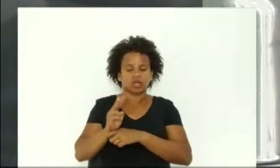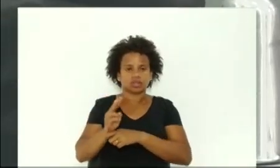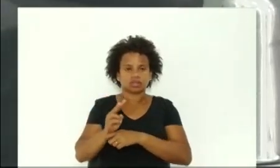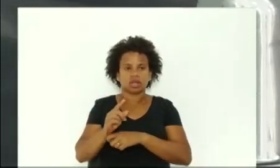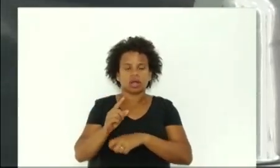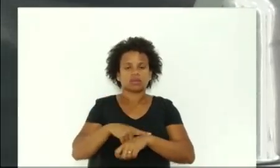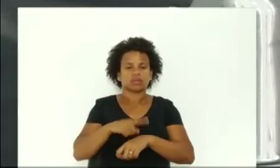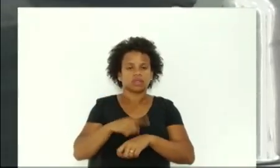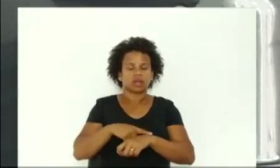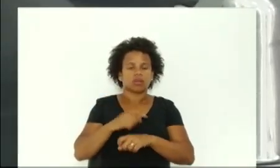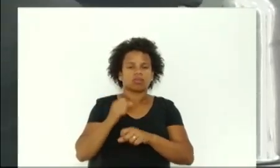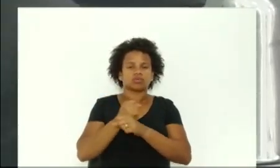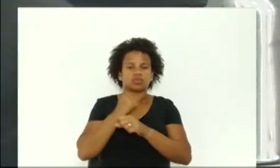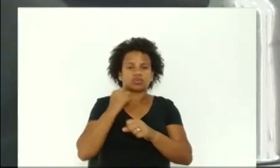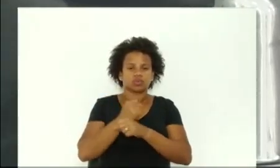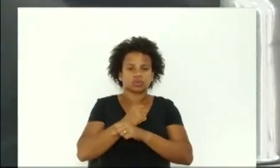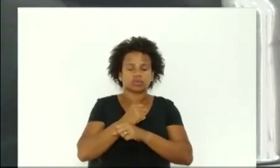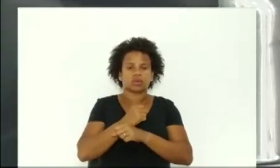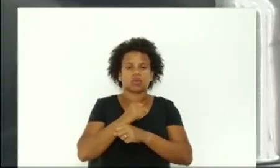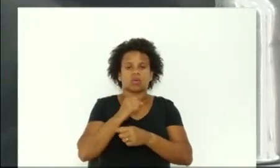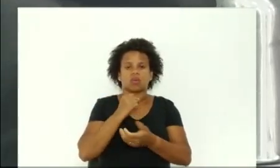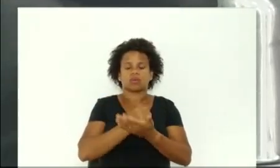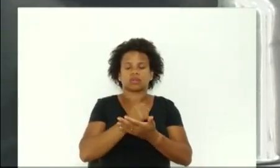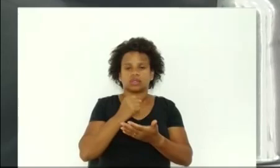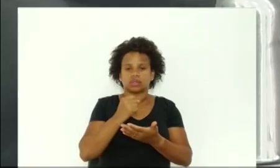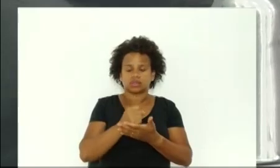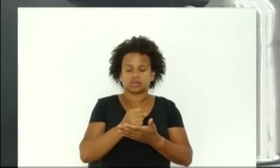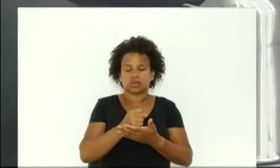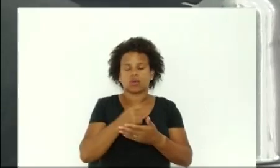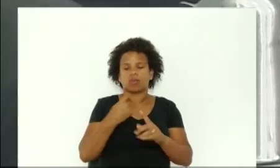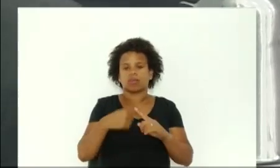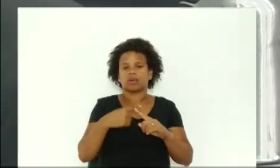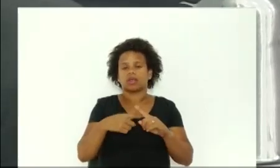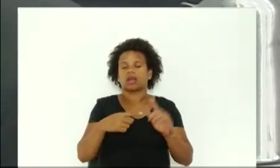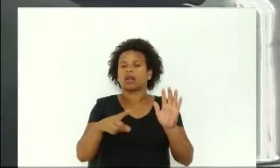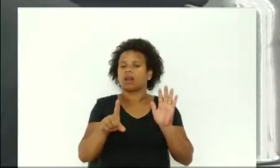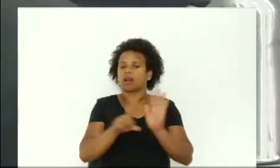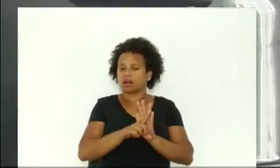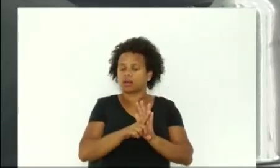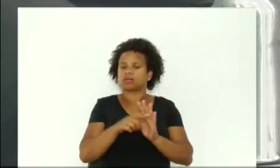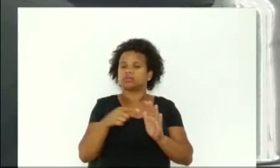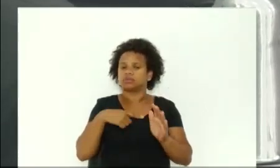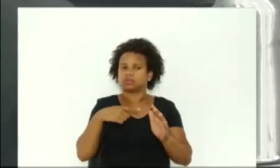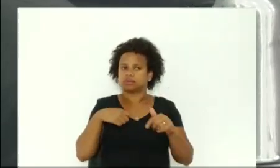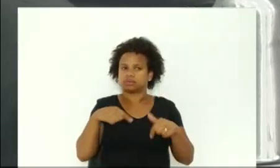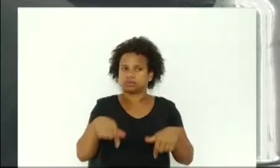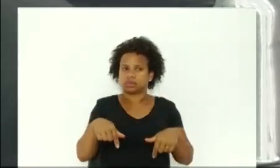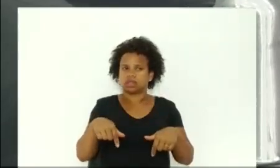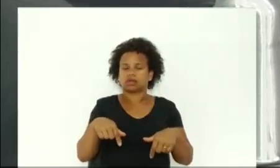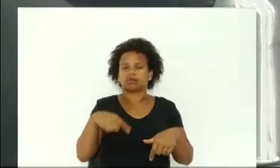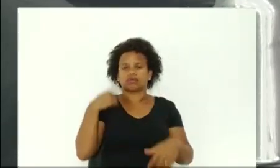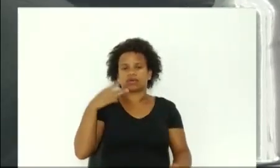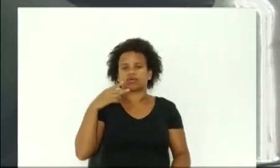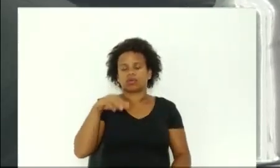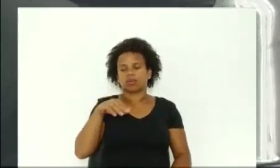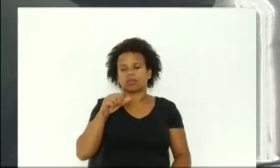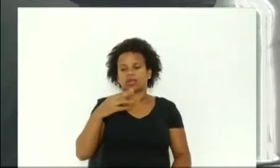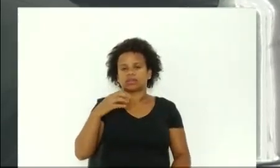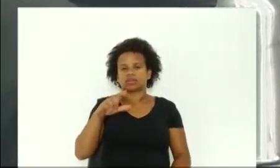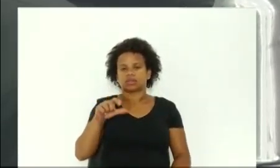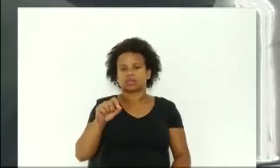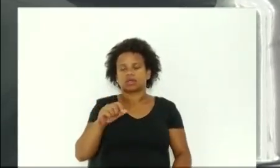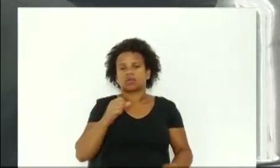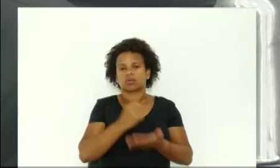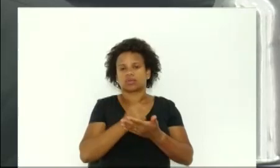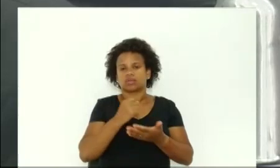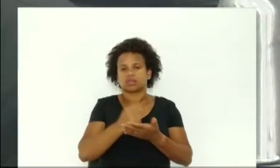construção, contratação, porque tem leis aqui nessa casa, do vereador Marcelo Slemo, né? Contratação de 7, né,